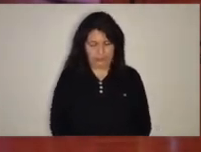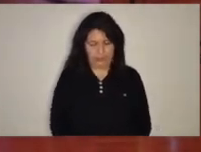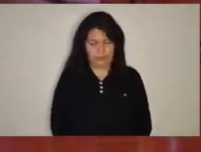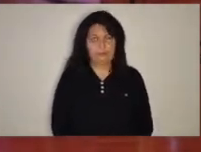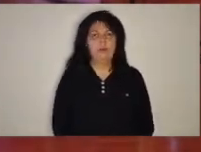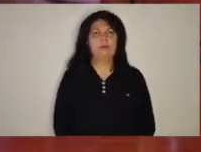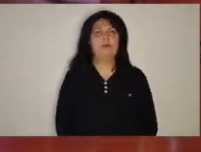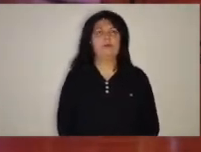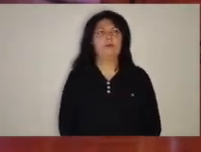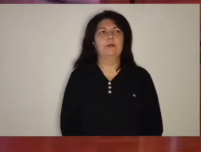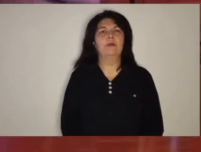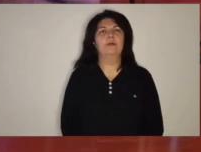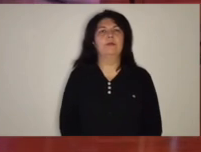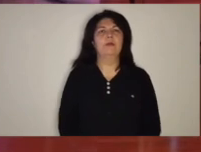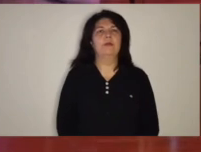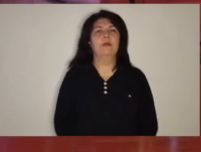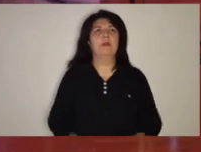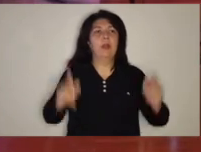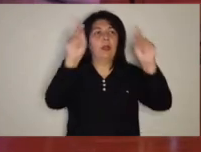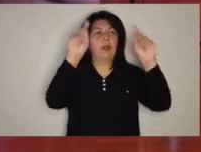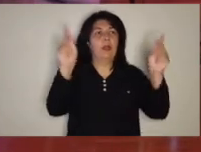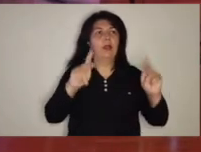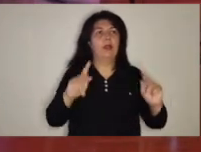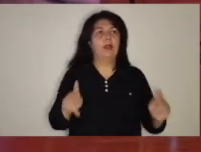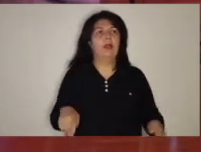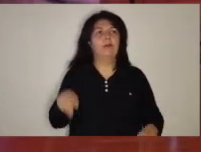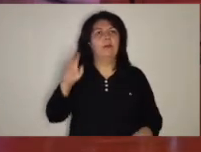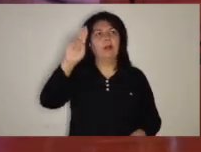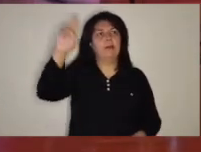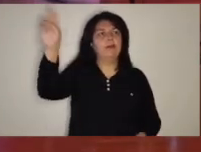Amém? Salve a igreja com a paz do Senhor, amém?